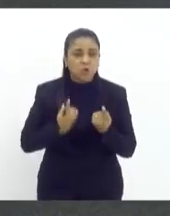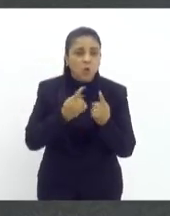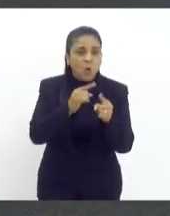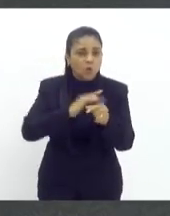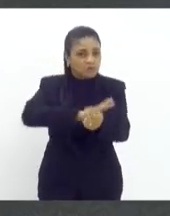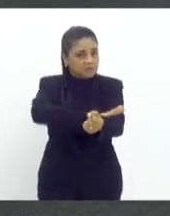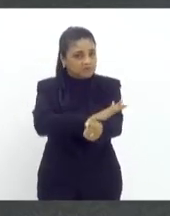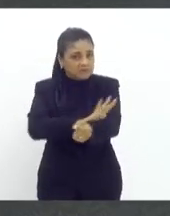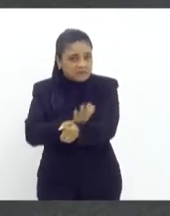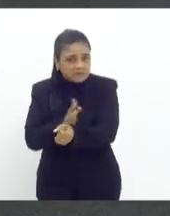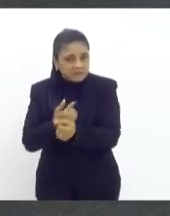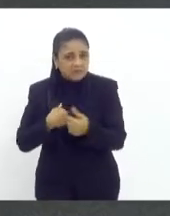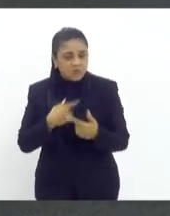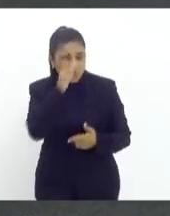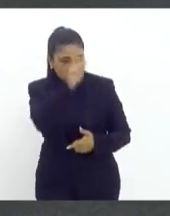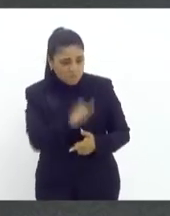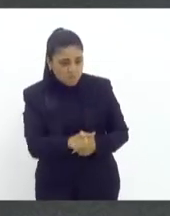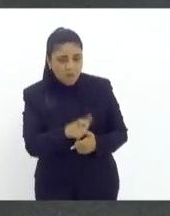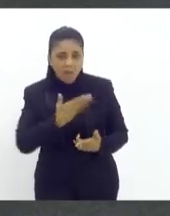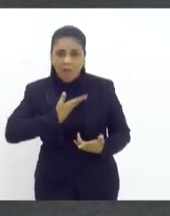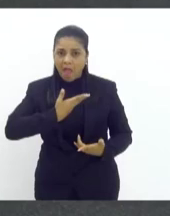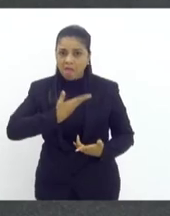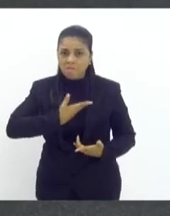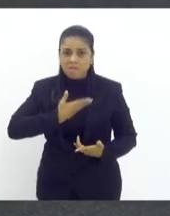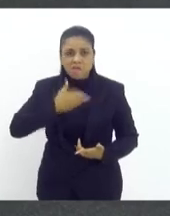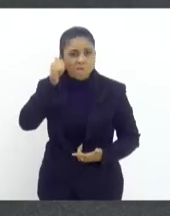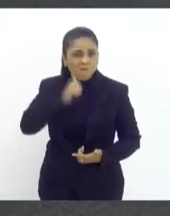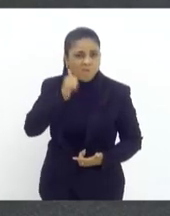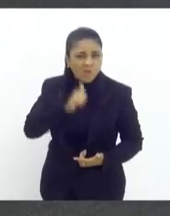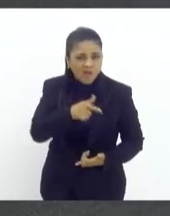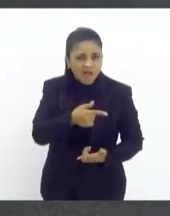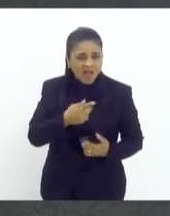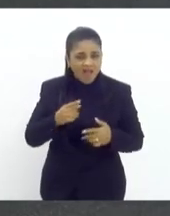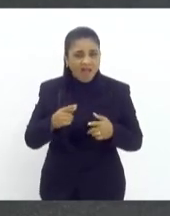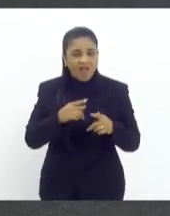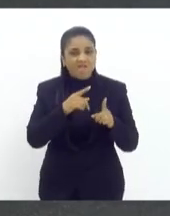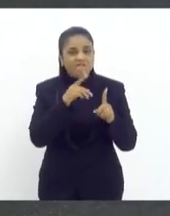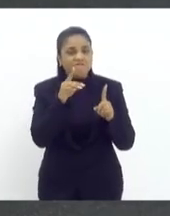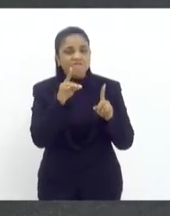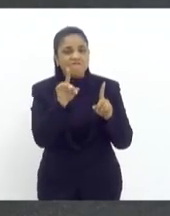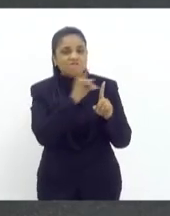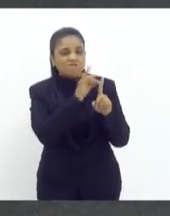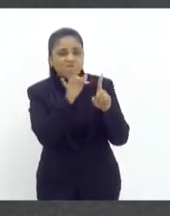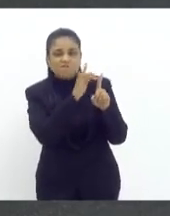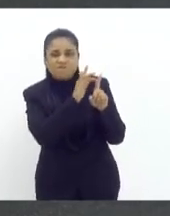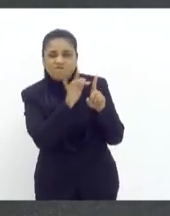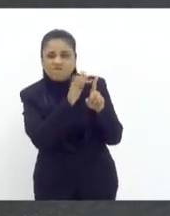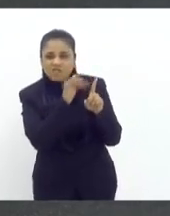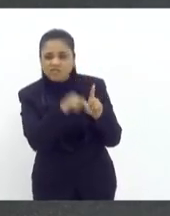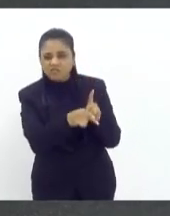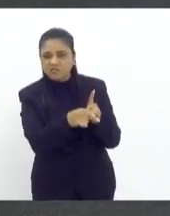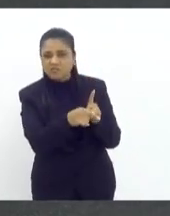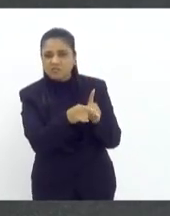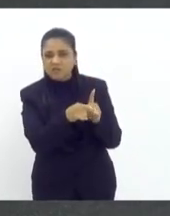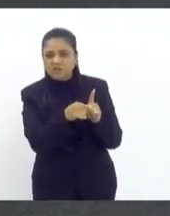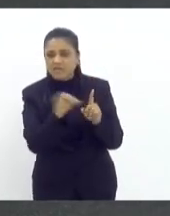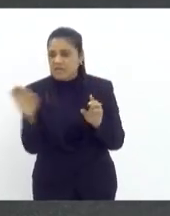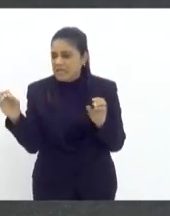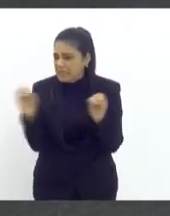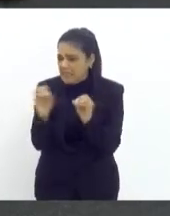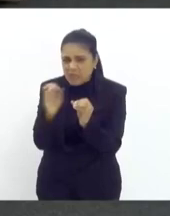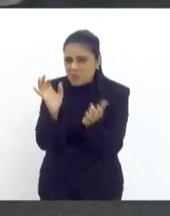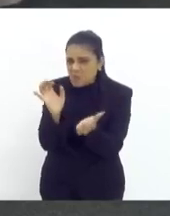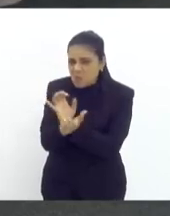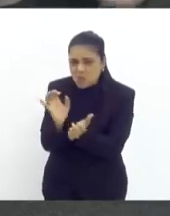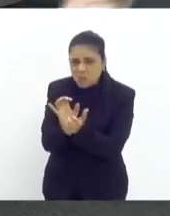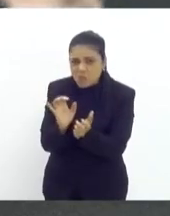mulher tenha sido vítima dessa excrecência e nenhum daqueles se manifestou nem incluiu o caso